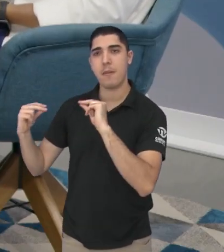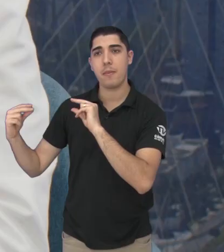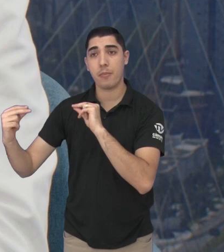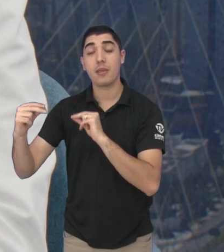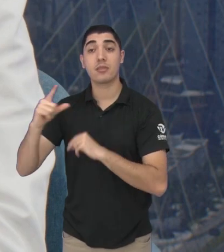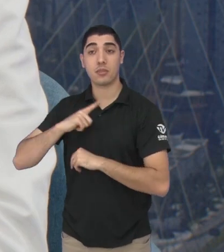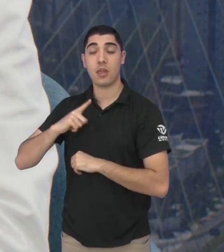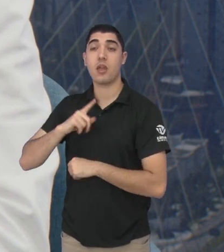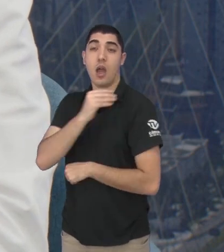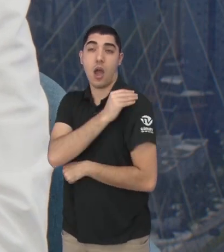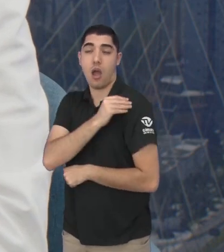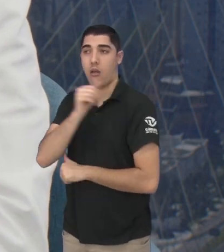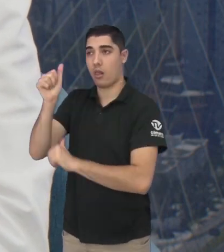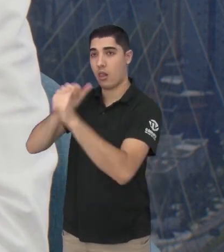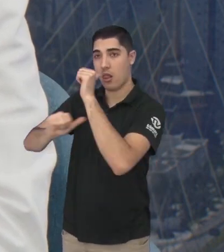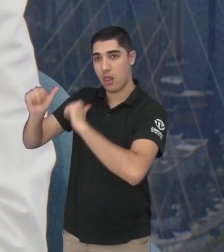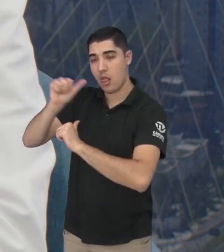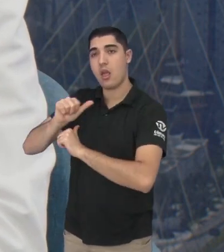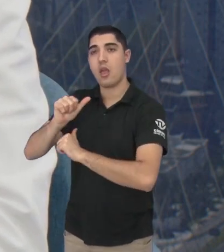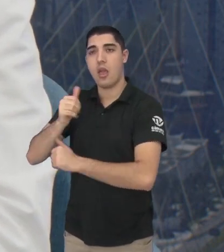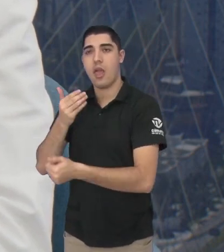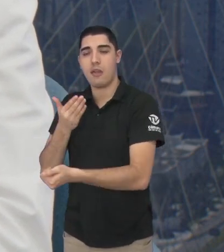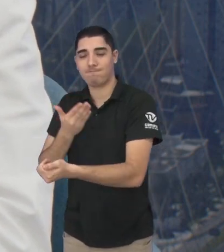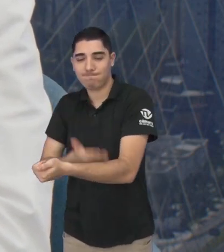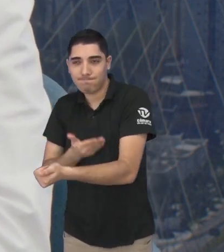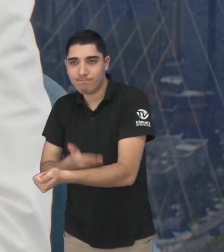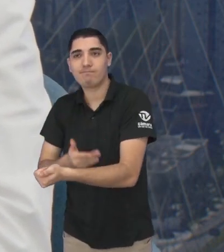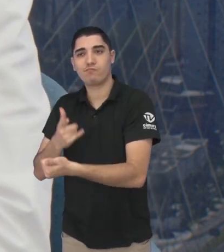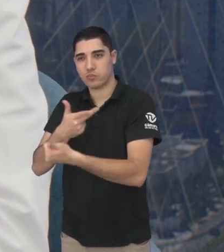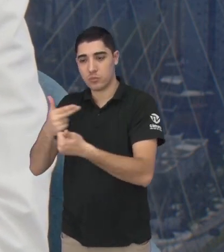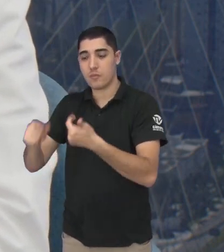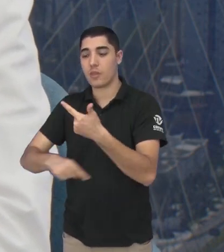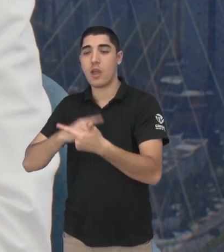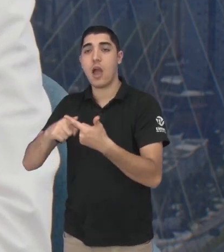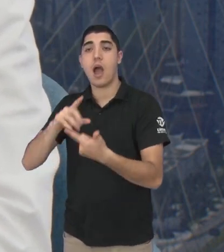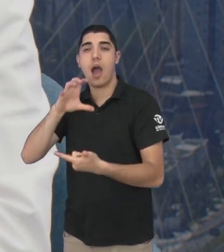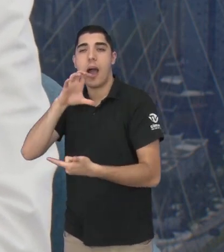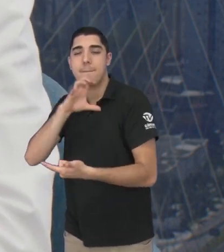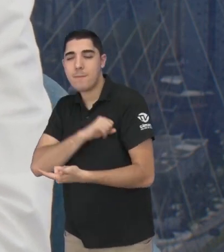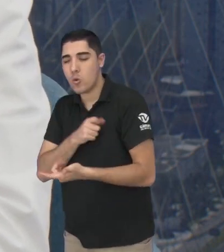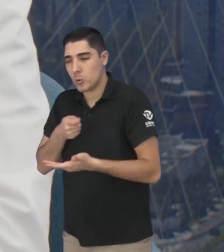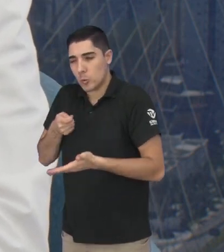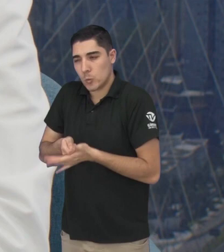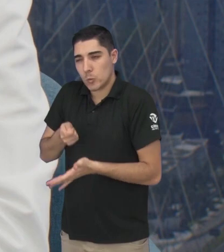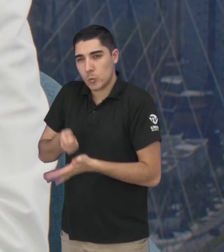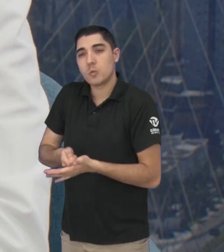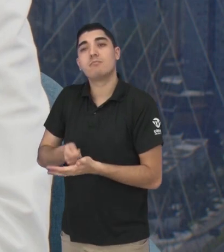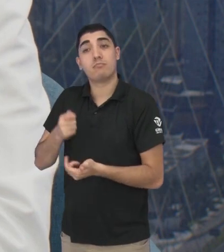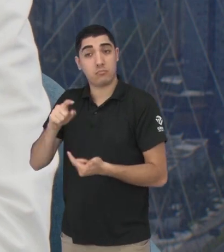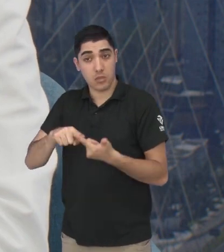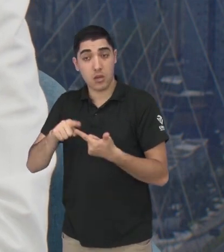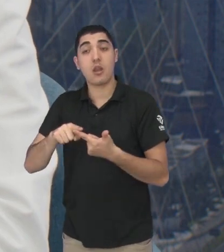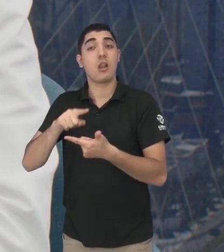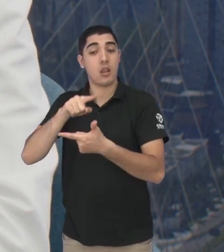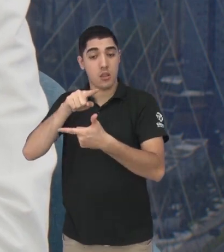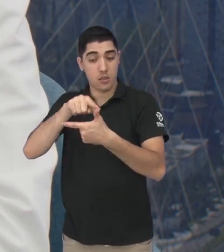os alcoólicos anônimos, nós temos narcóticos anônimos, nós temos amor exigente. Dentro do Amor Exigente, eles atendem também